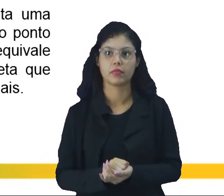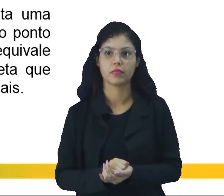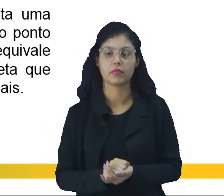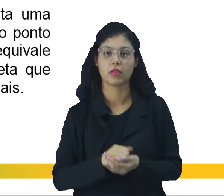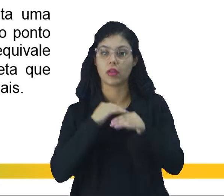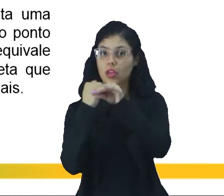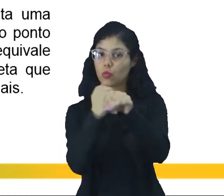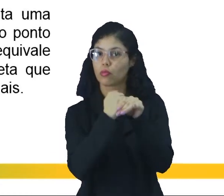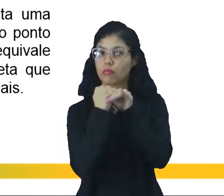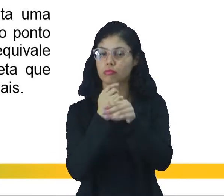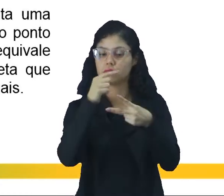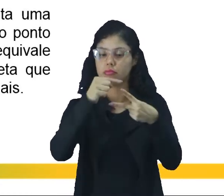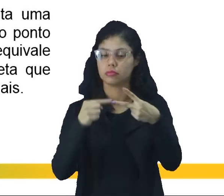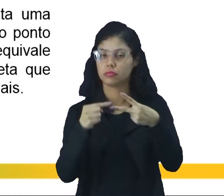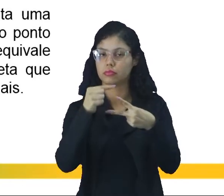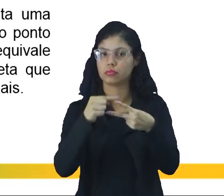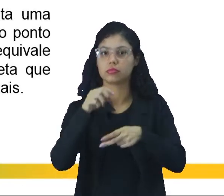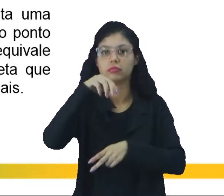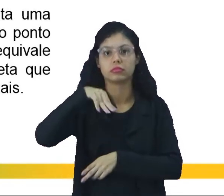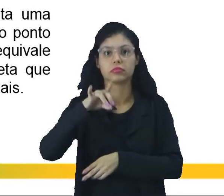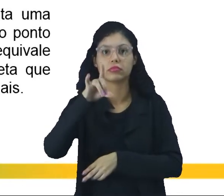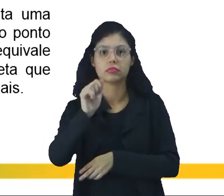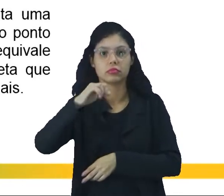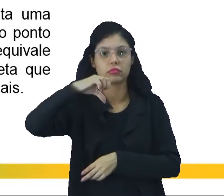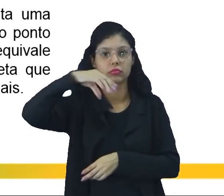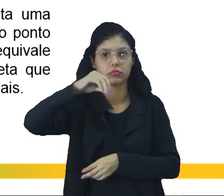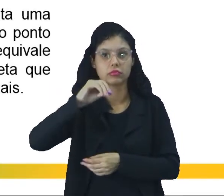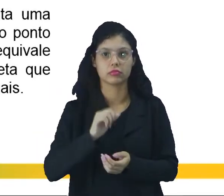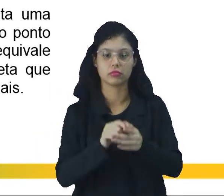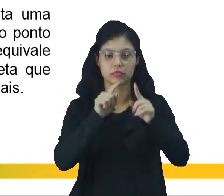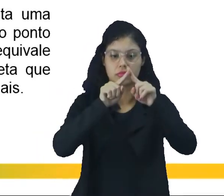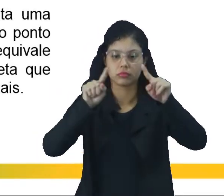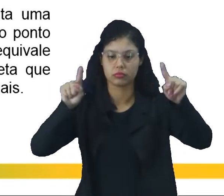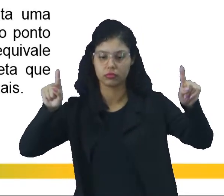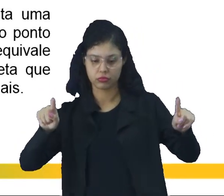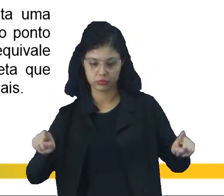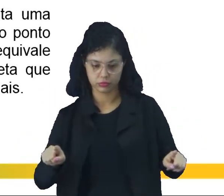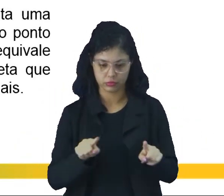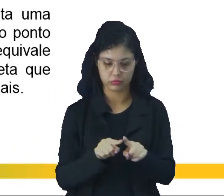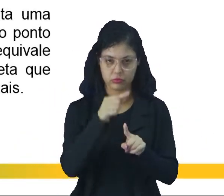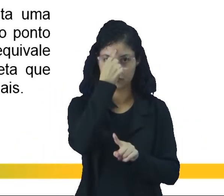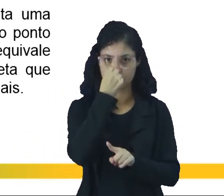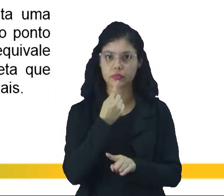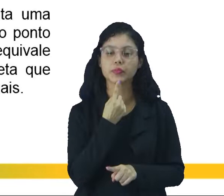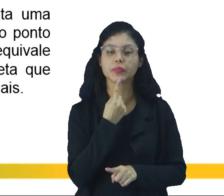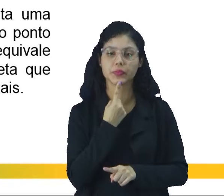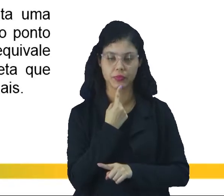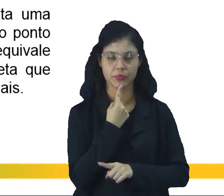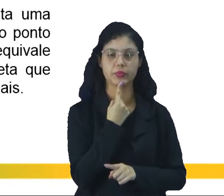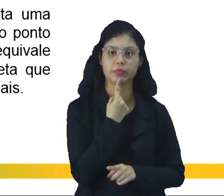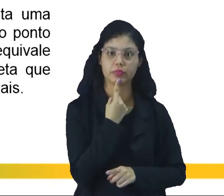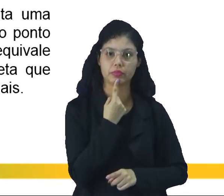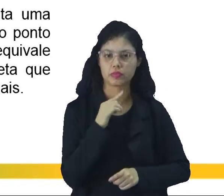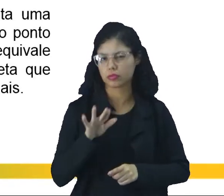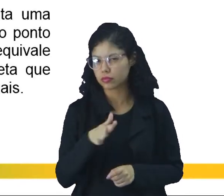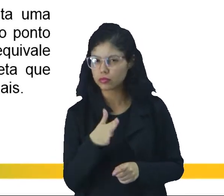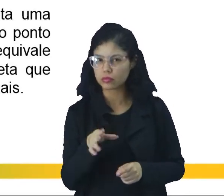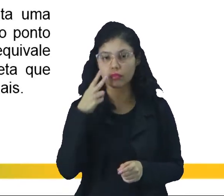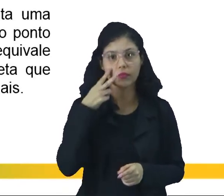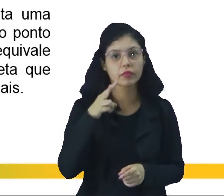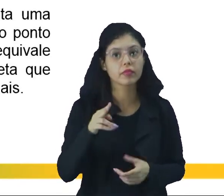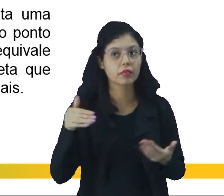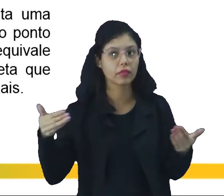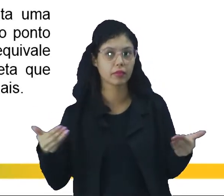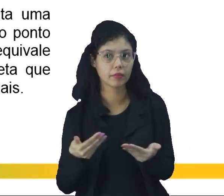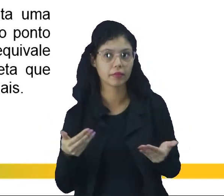os ângulos são iguais, mede 90 graus. Retângulo. É a figura geométrica que você, no mínimo, deve estar